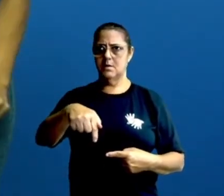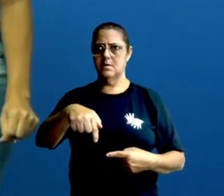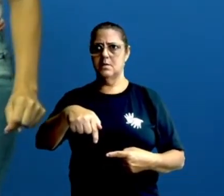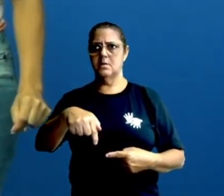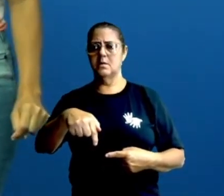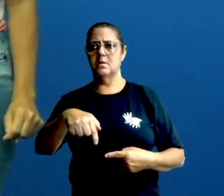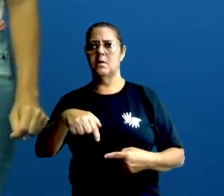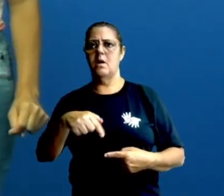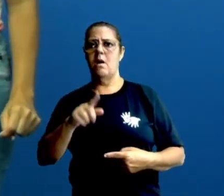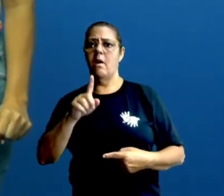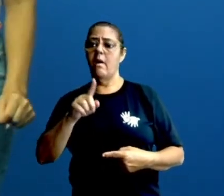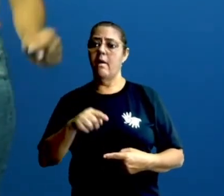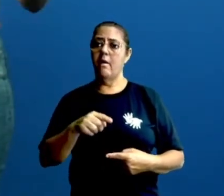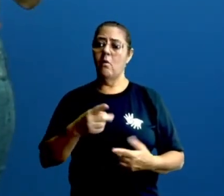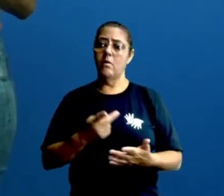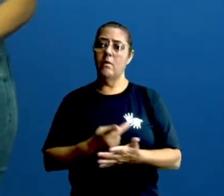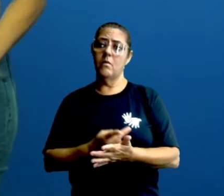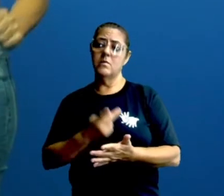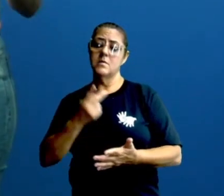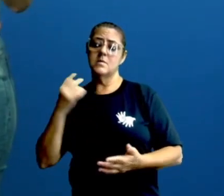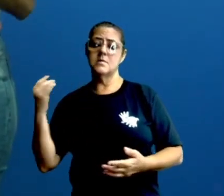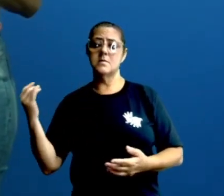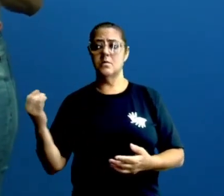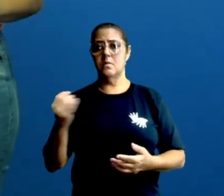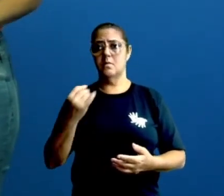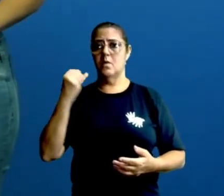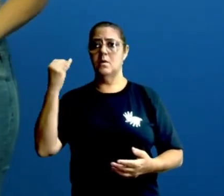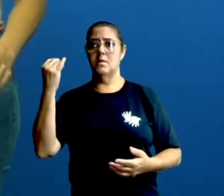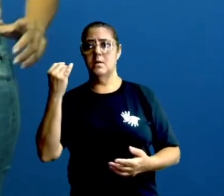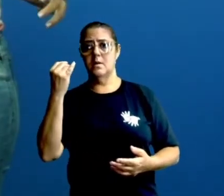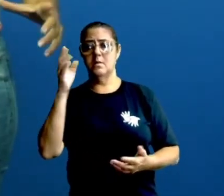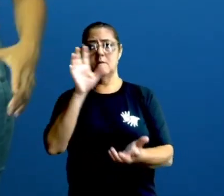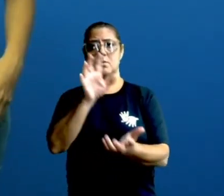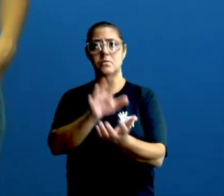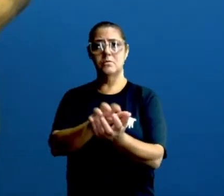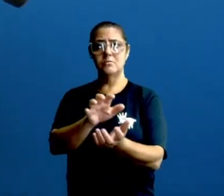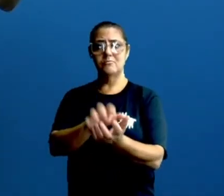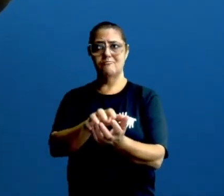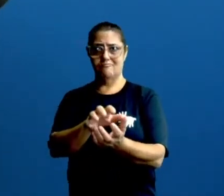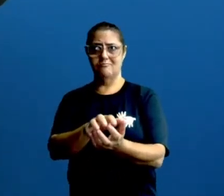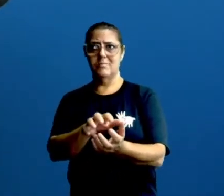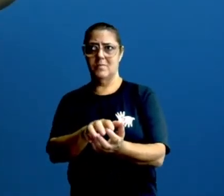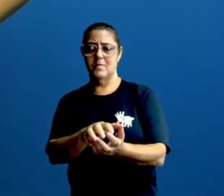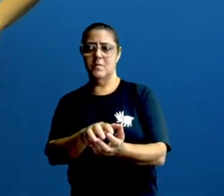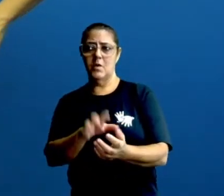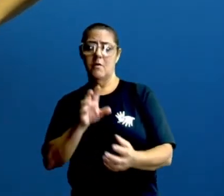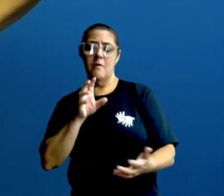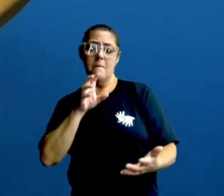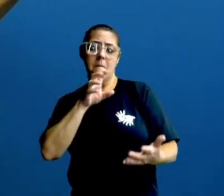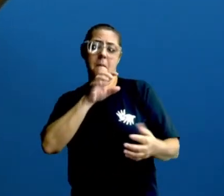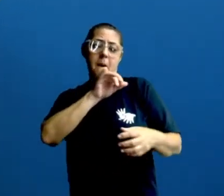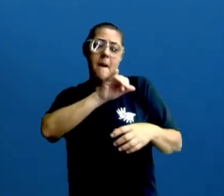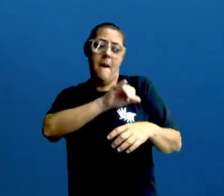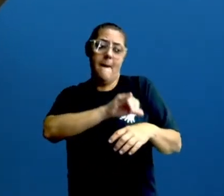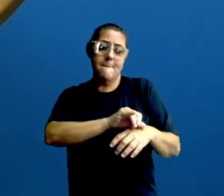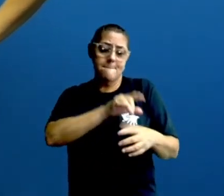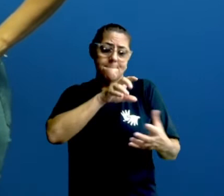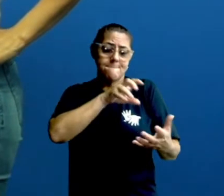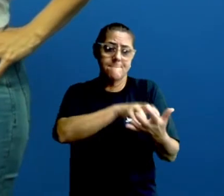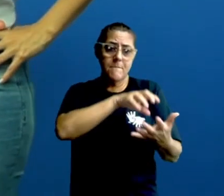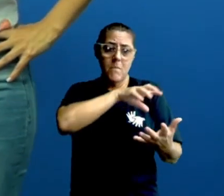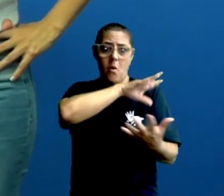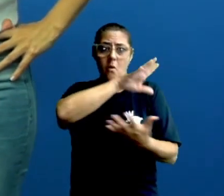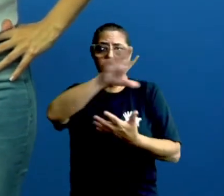1817, pessoal, é um episódio importante na história do nosso estado, porque vai marcar um